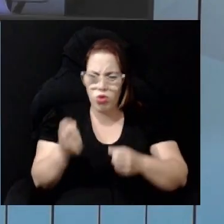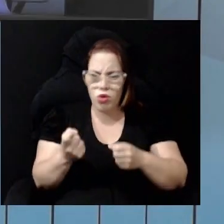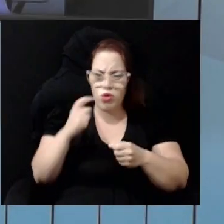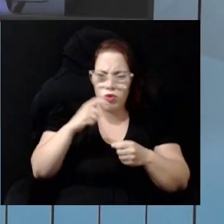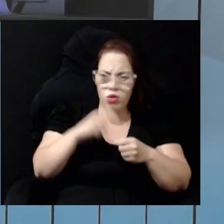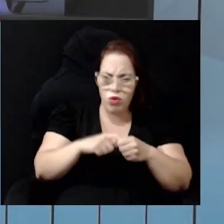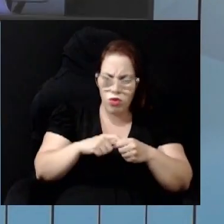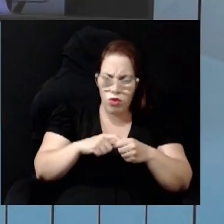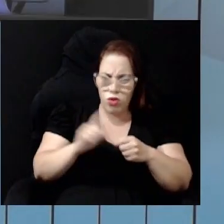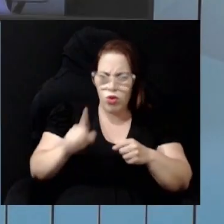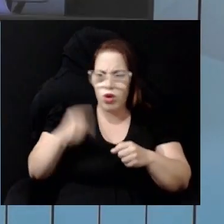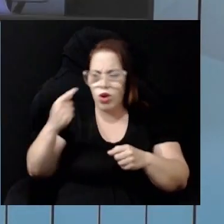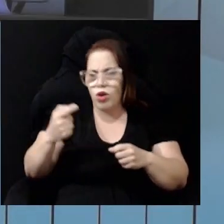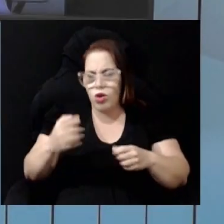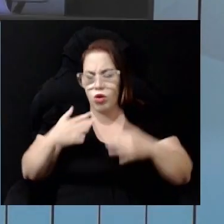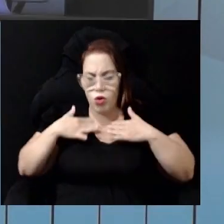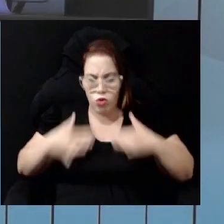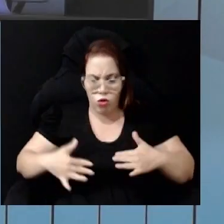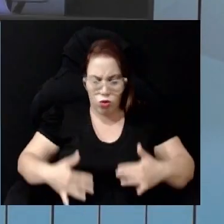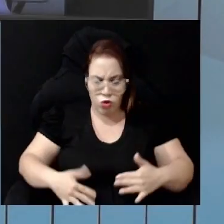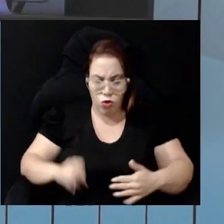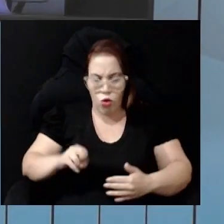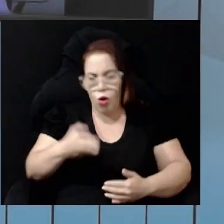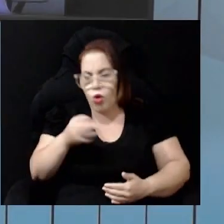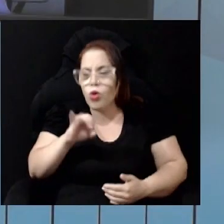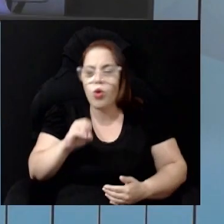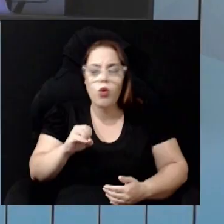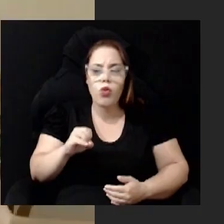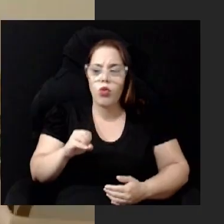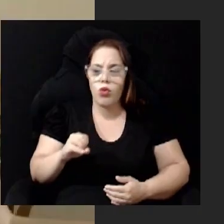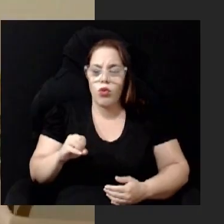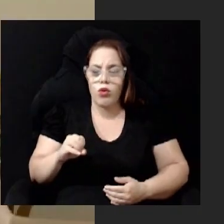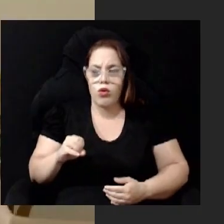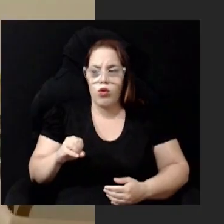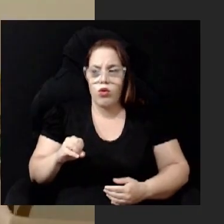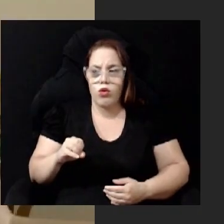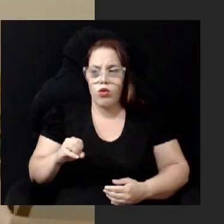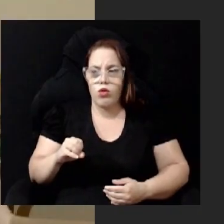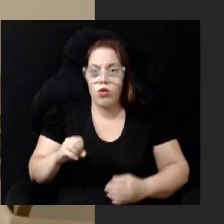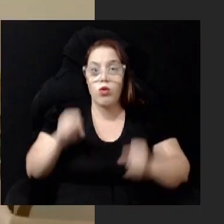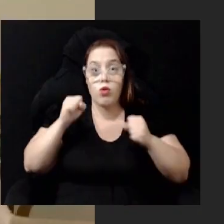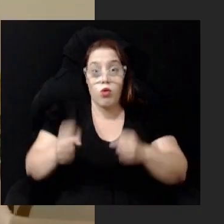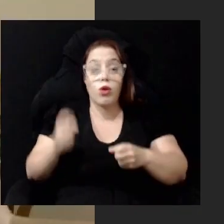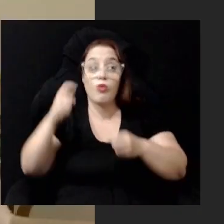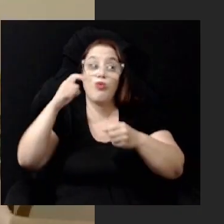até mesmo em outro órgão, né, ou órgãos? Ele